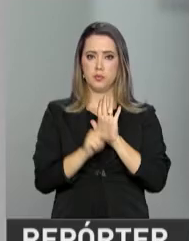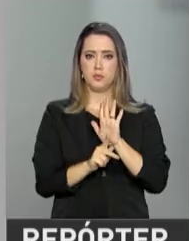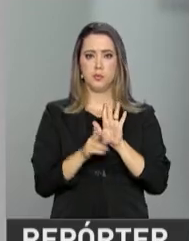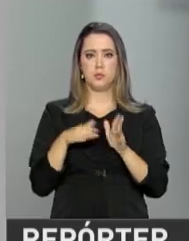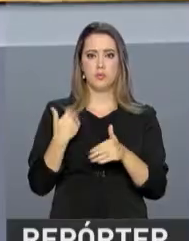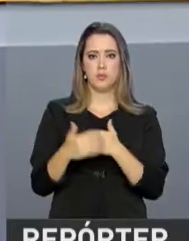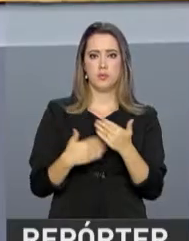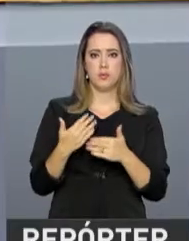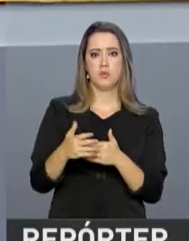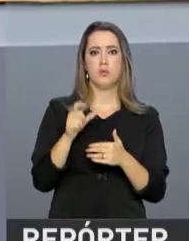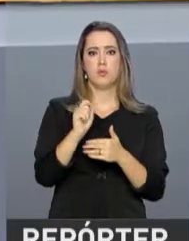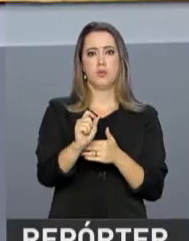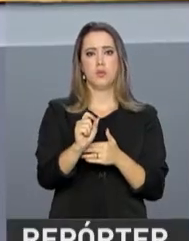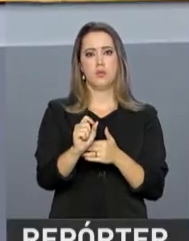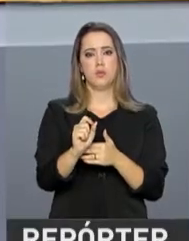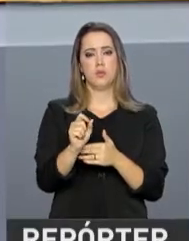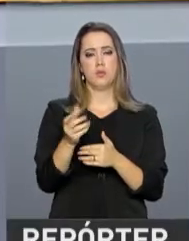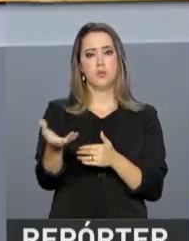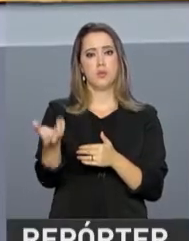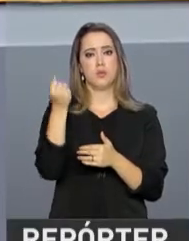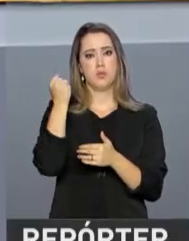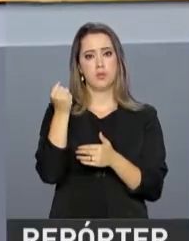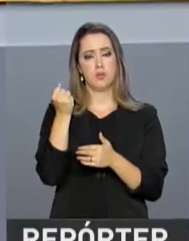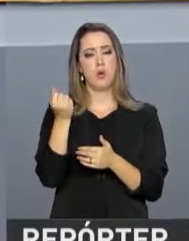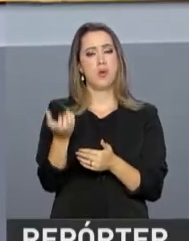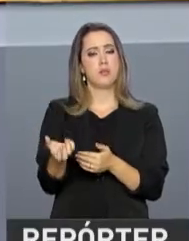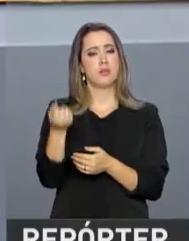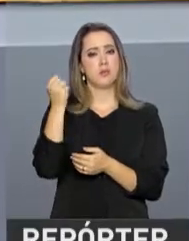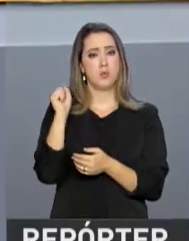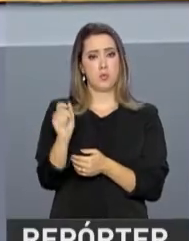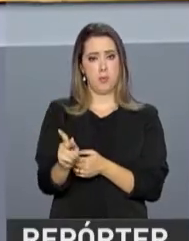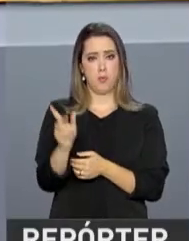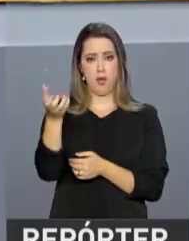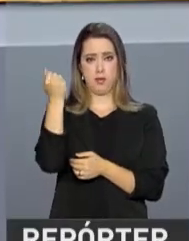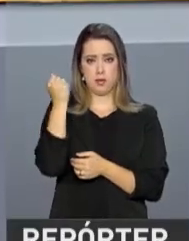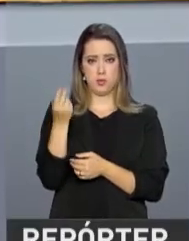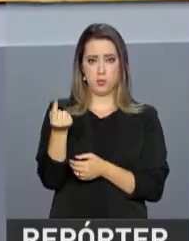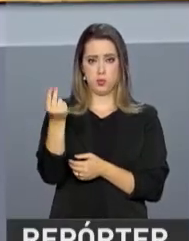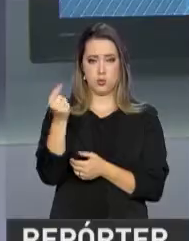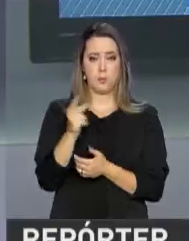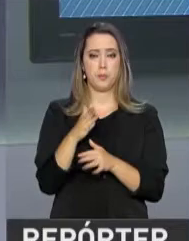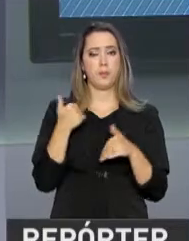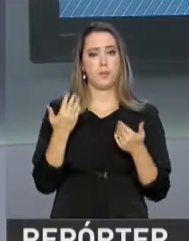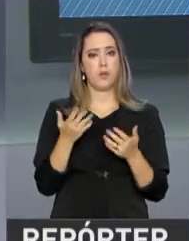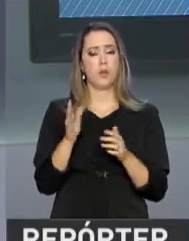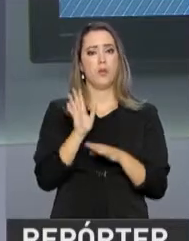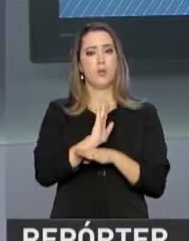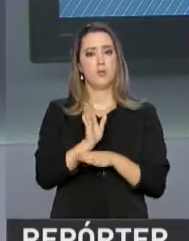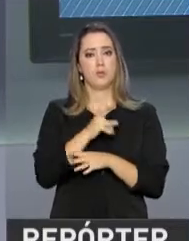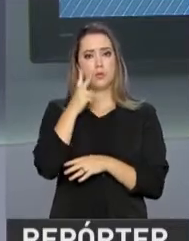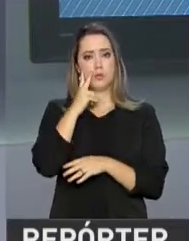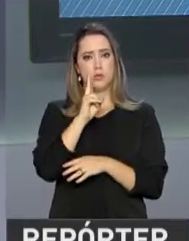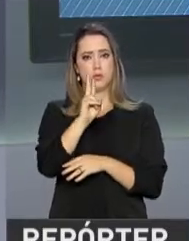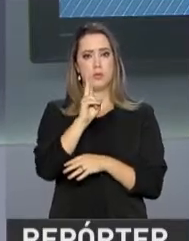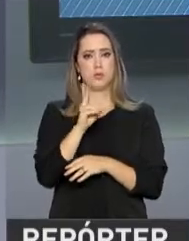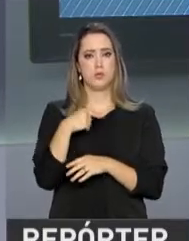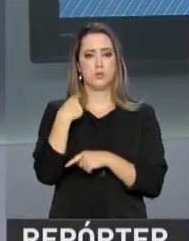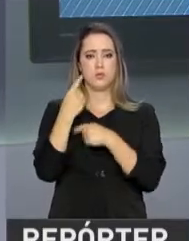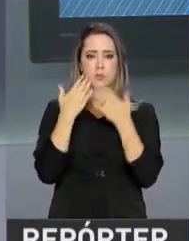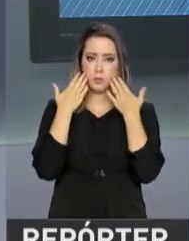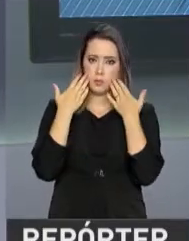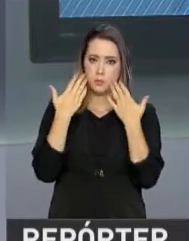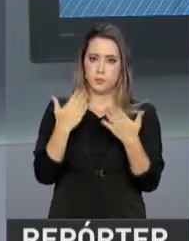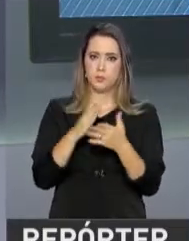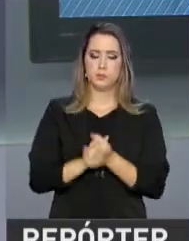continuar com que os aposentados continuem a receber os seus benefícios o vídeo completo você confere nas nossas próximas